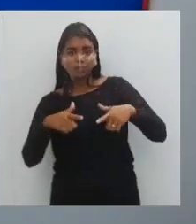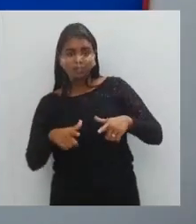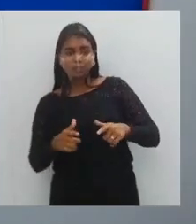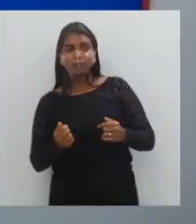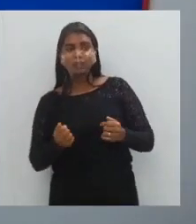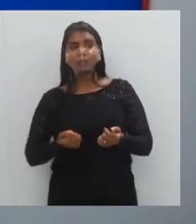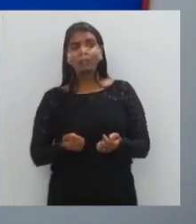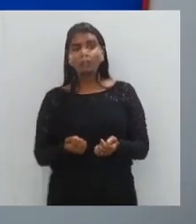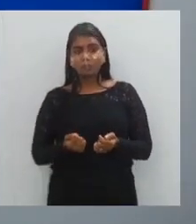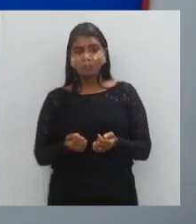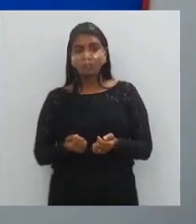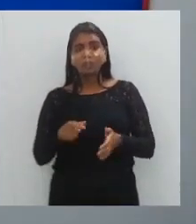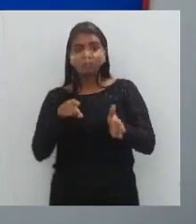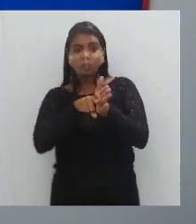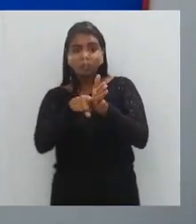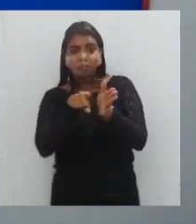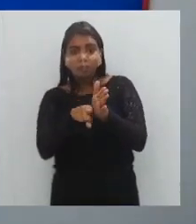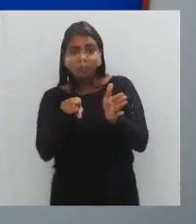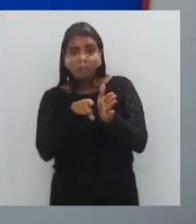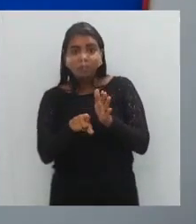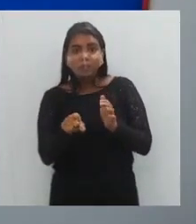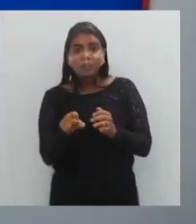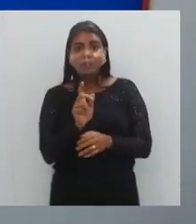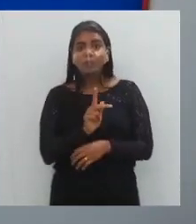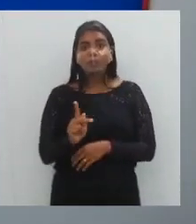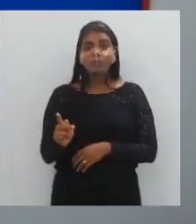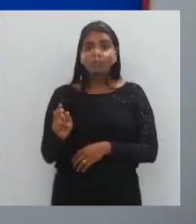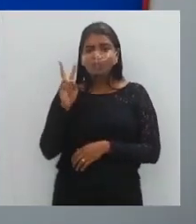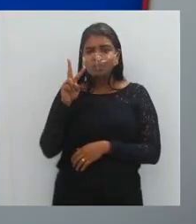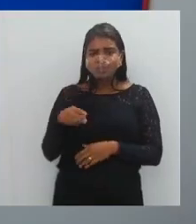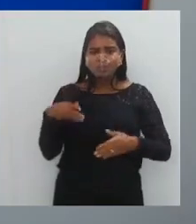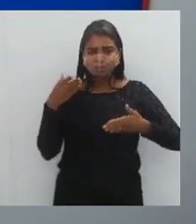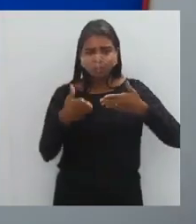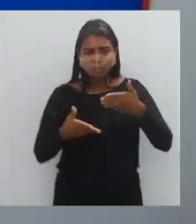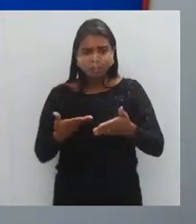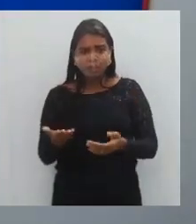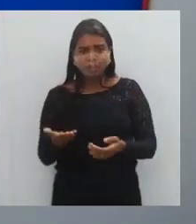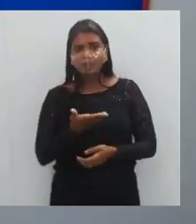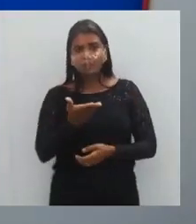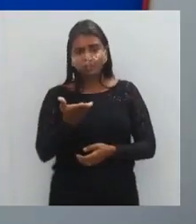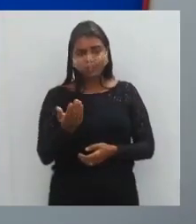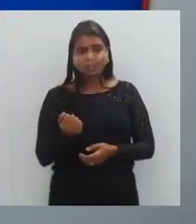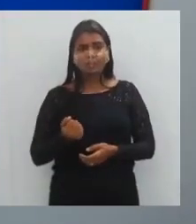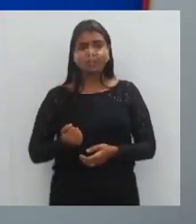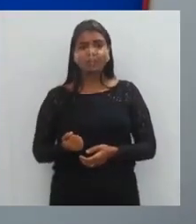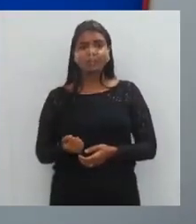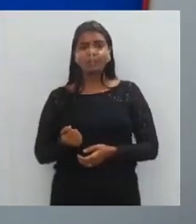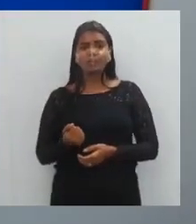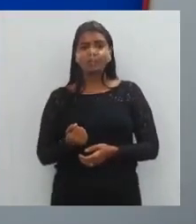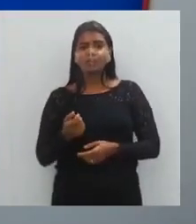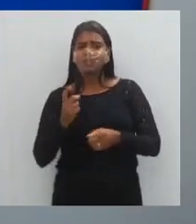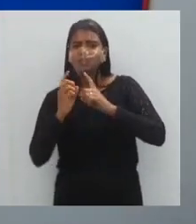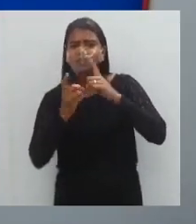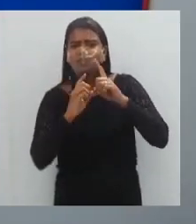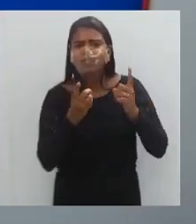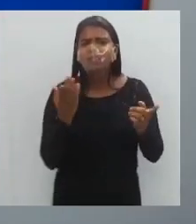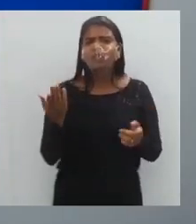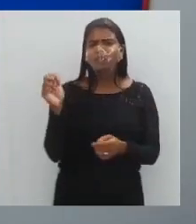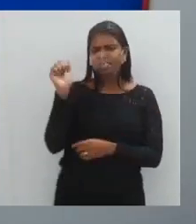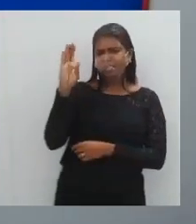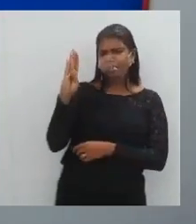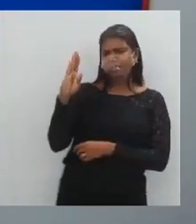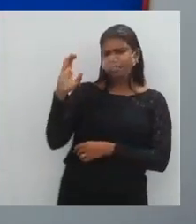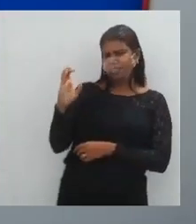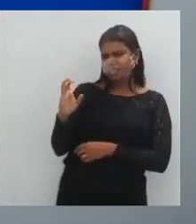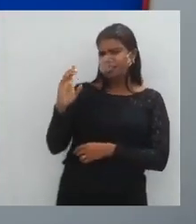trabalharmos questões onde eu quero ver a participação de você, dizendo qual é a alternativa, se é A, se é